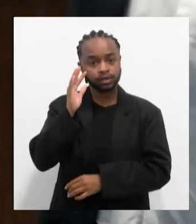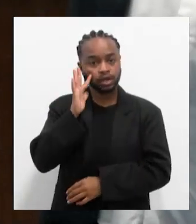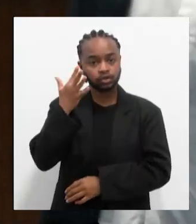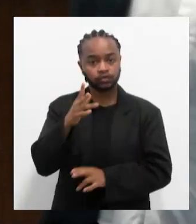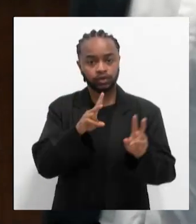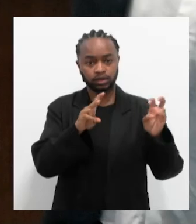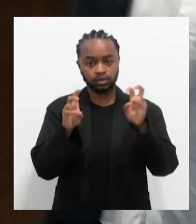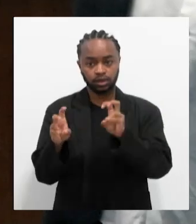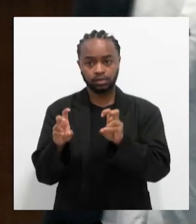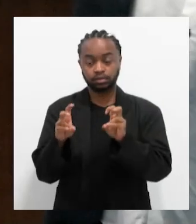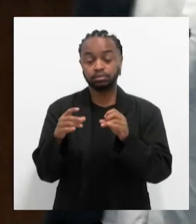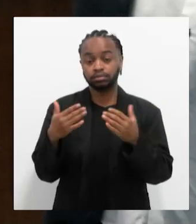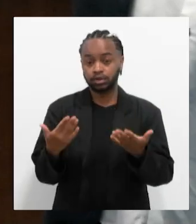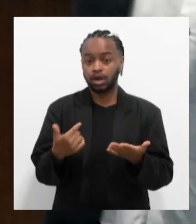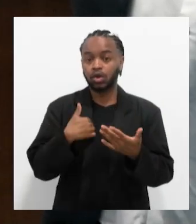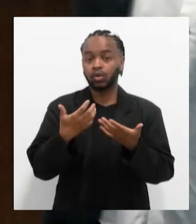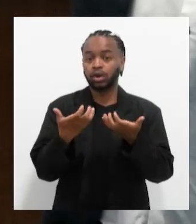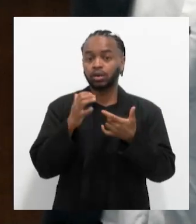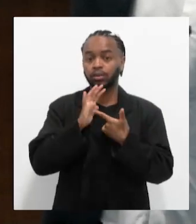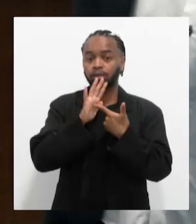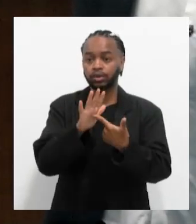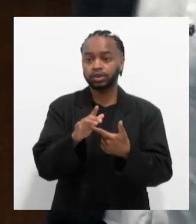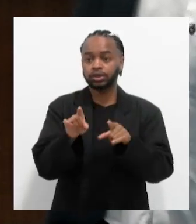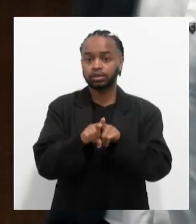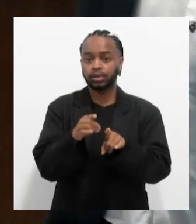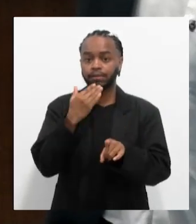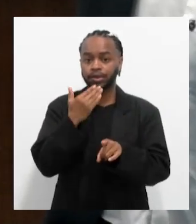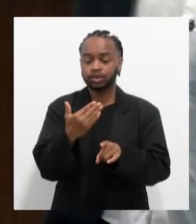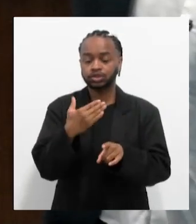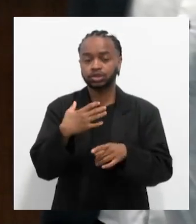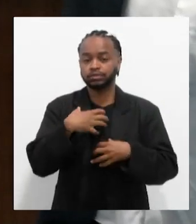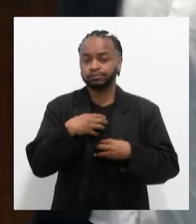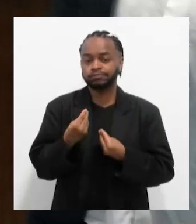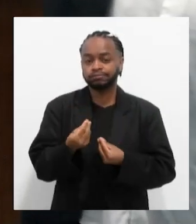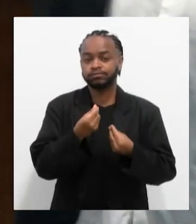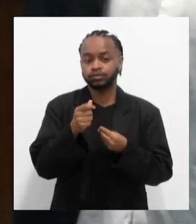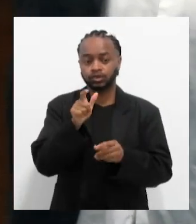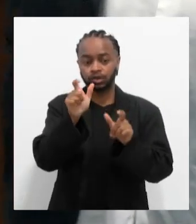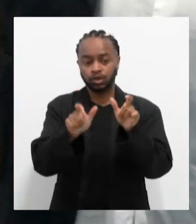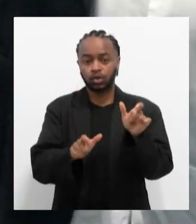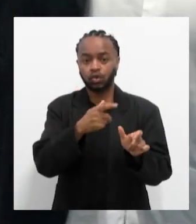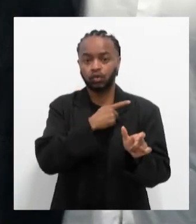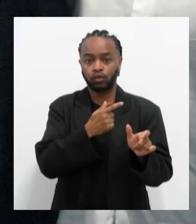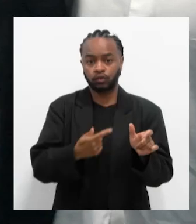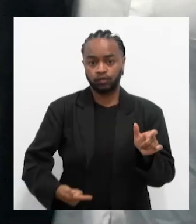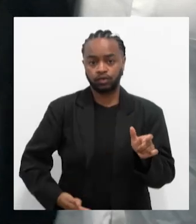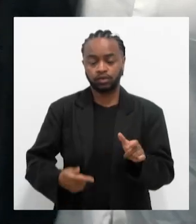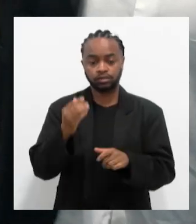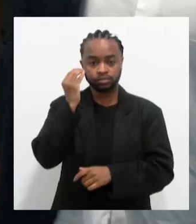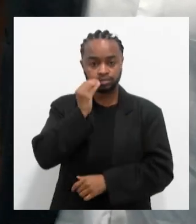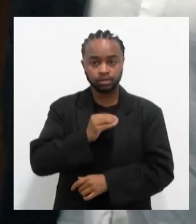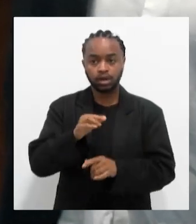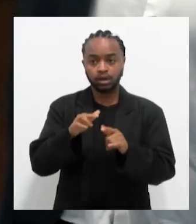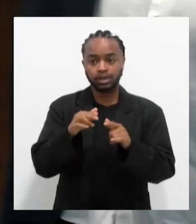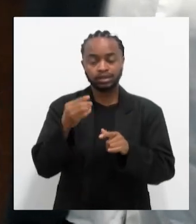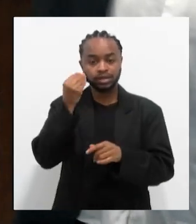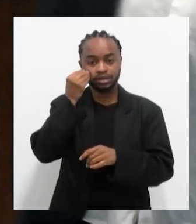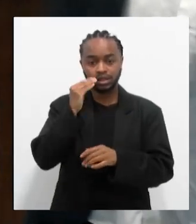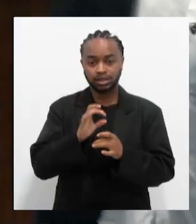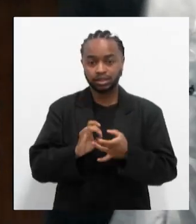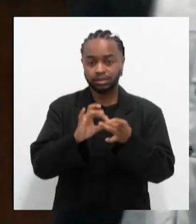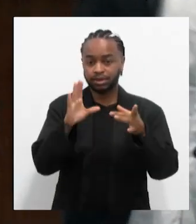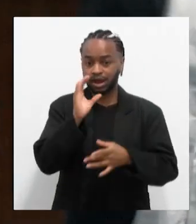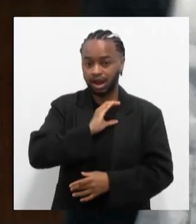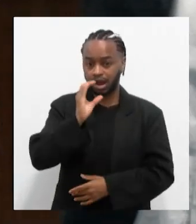as questões. Eu quero pontuar aqui e pedir a sensibilidade do governador Cláudio Castro com relação à liberação mais rápida